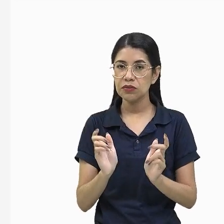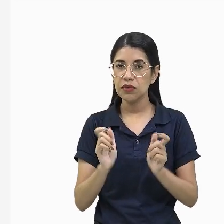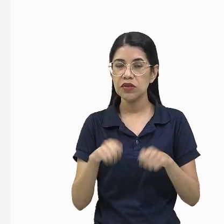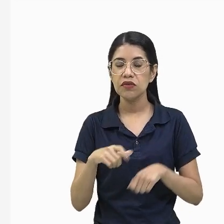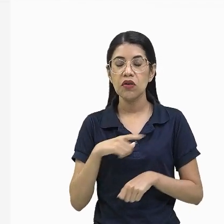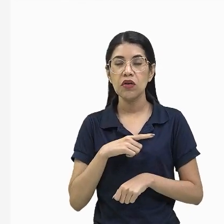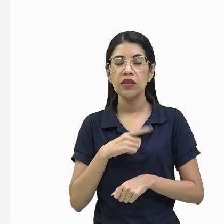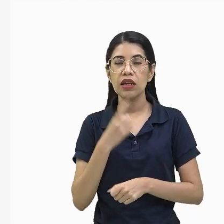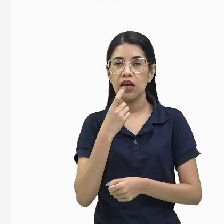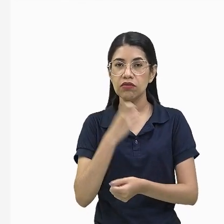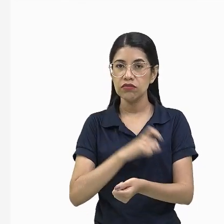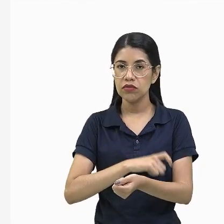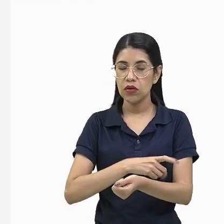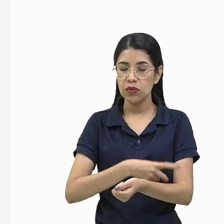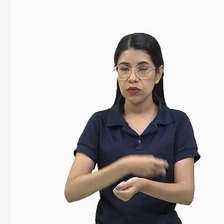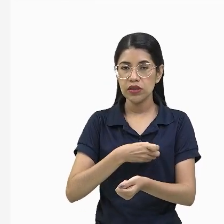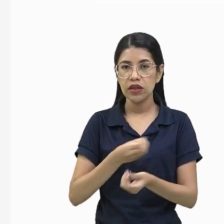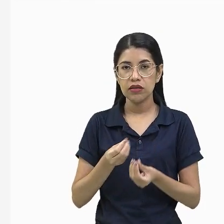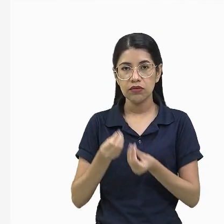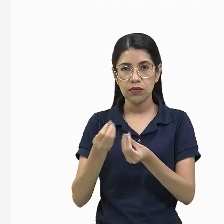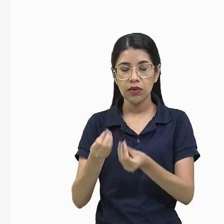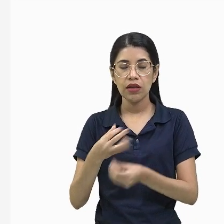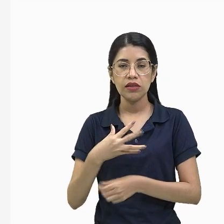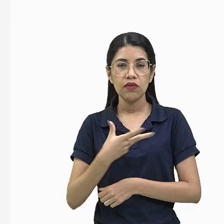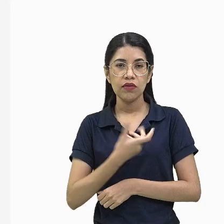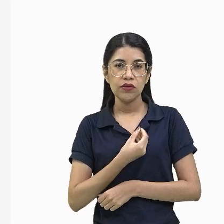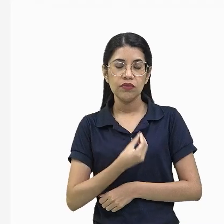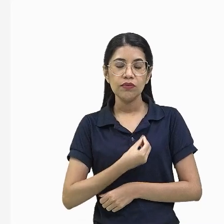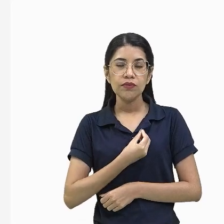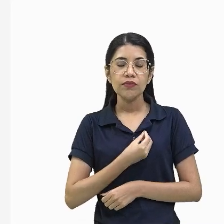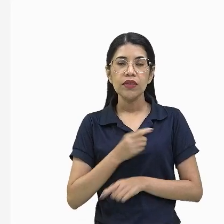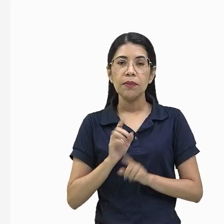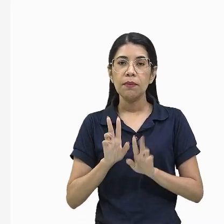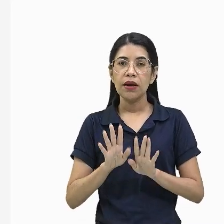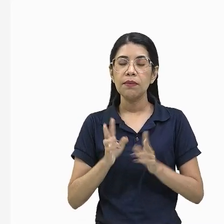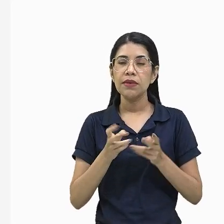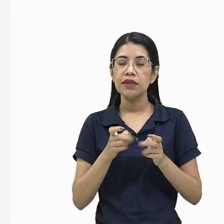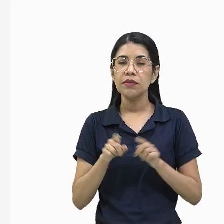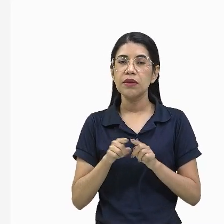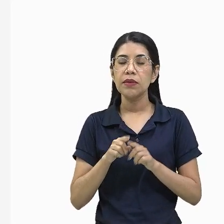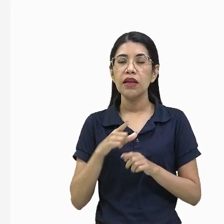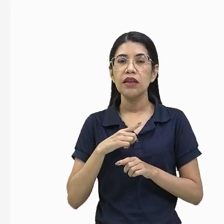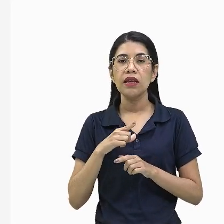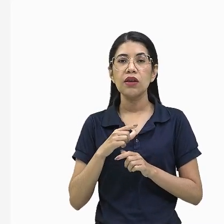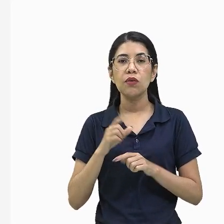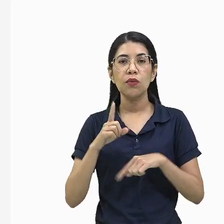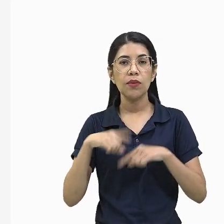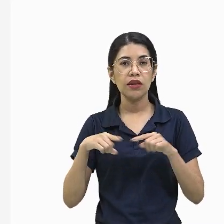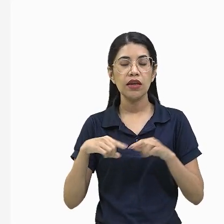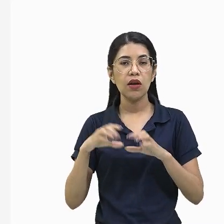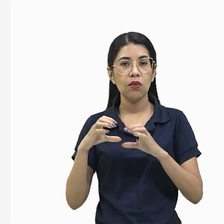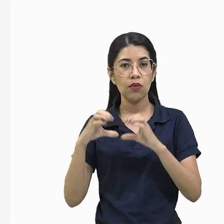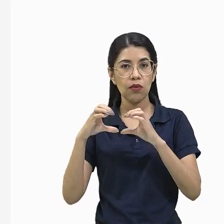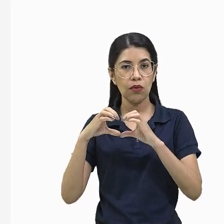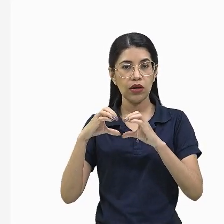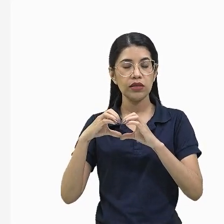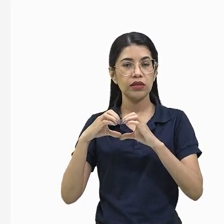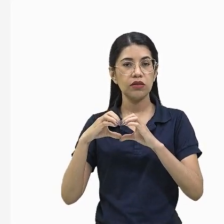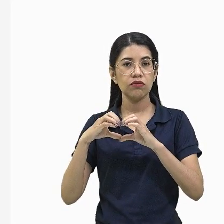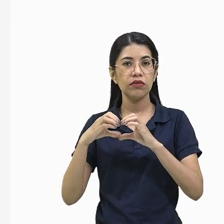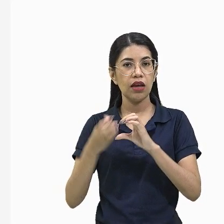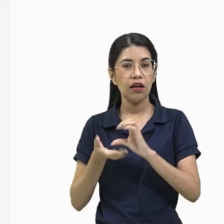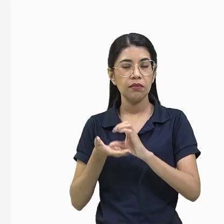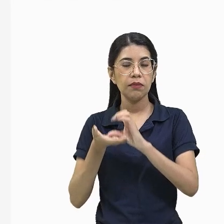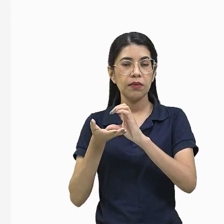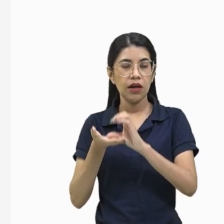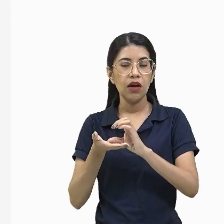feliz ao doar sangue, ao salvar vidas, né? Observe que ela segura um coração e está apontando esse coração